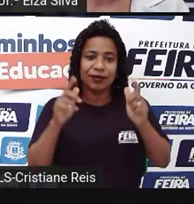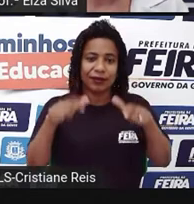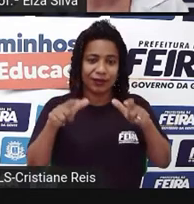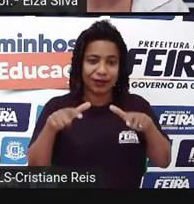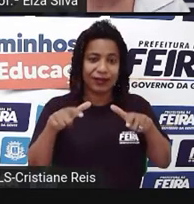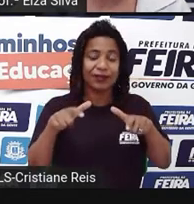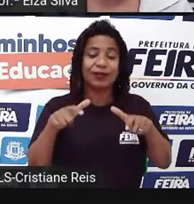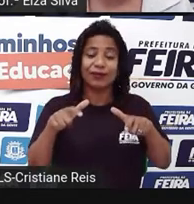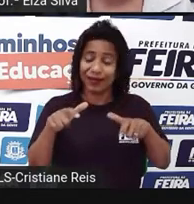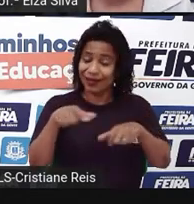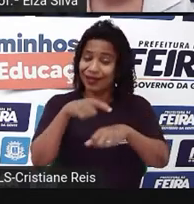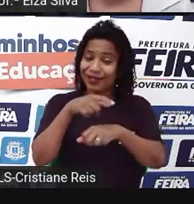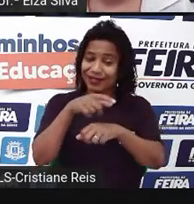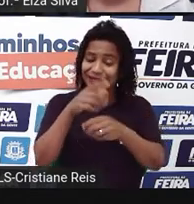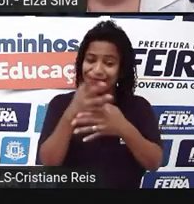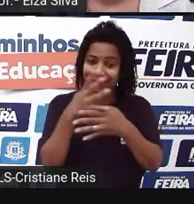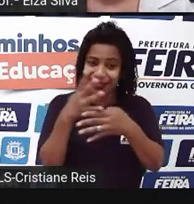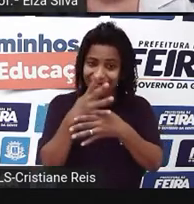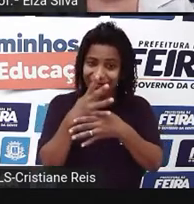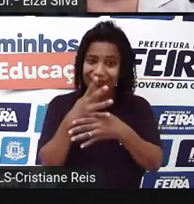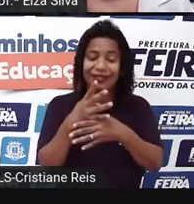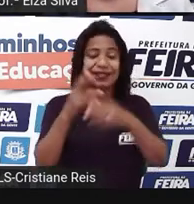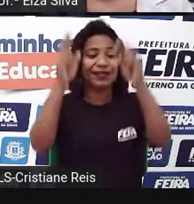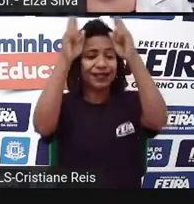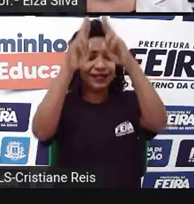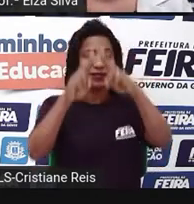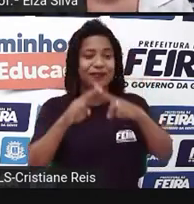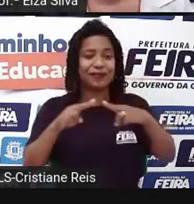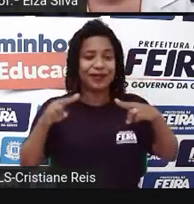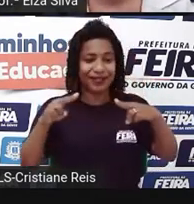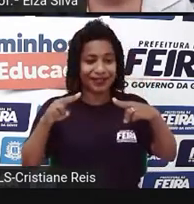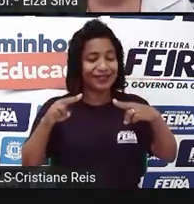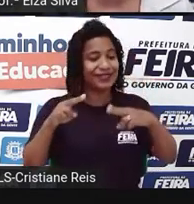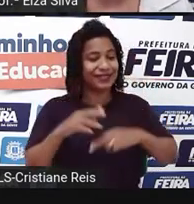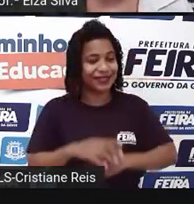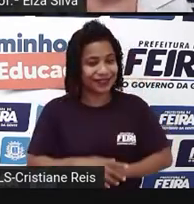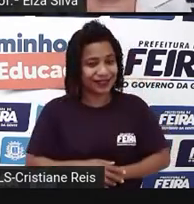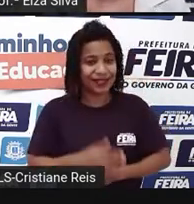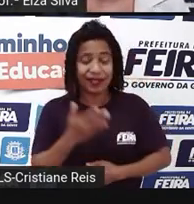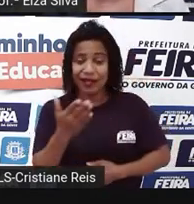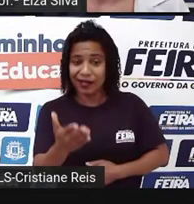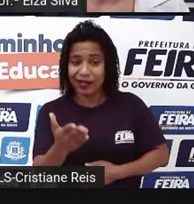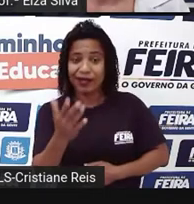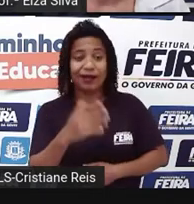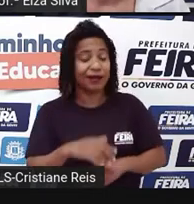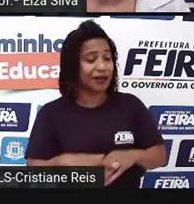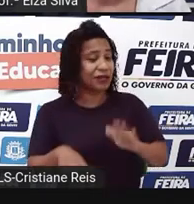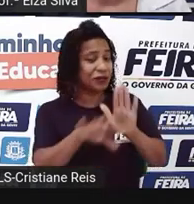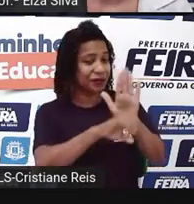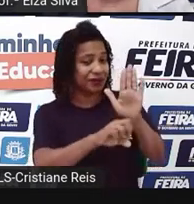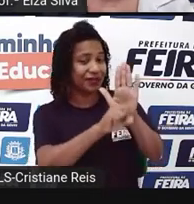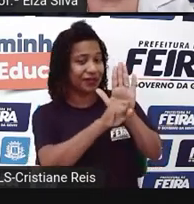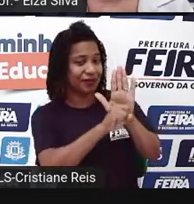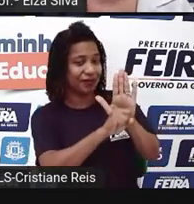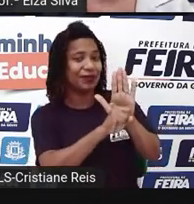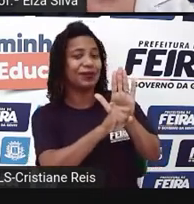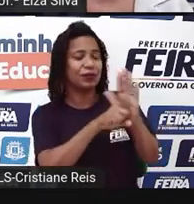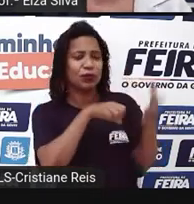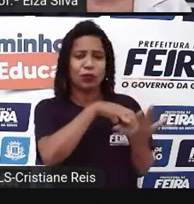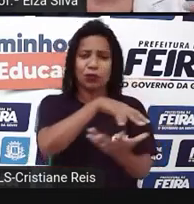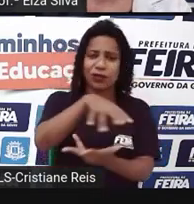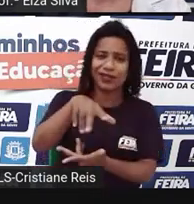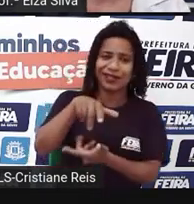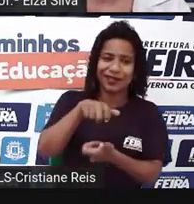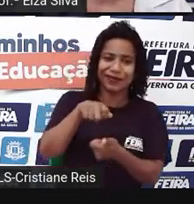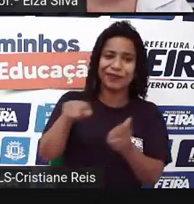de Paris, e ela se tornou um ícone mundial da França. Então, sempre que